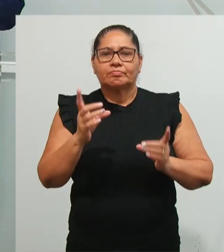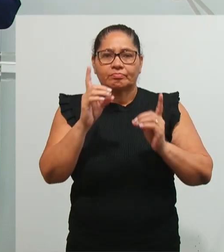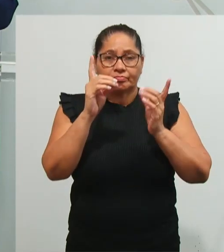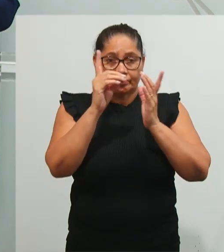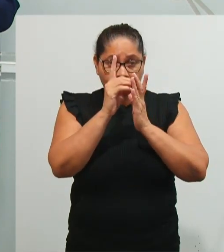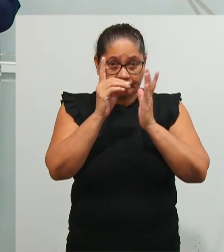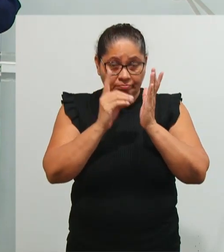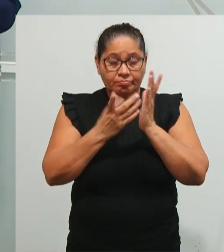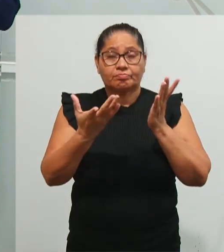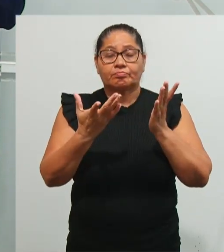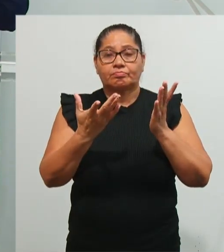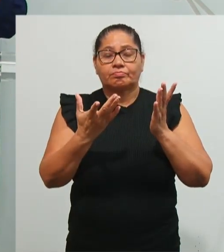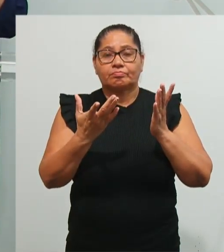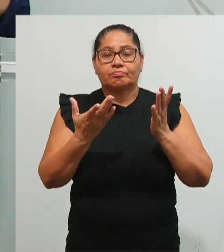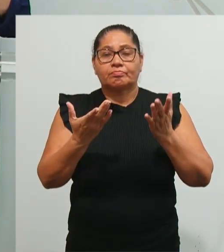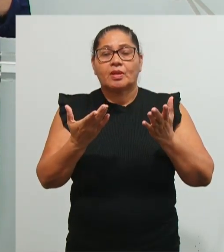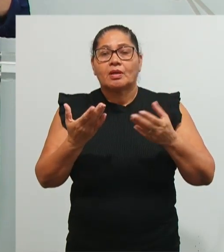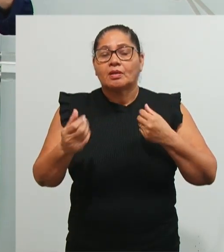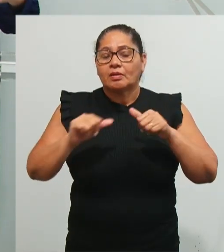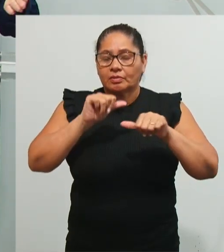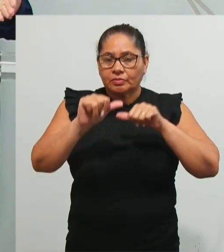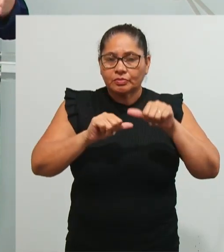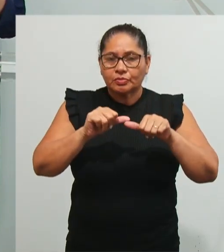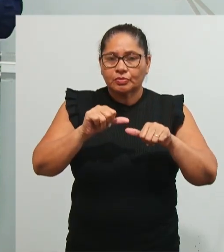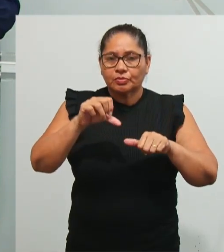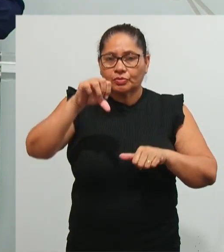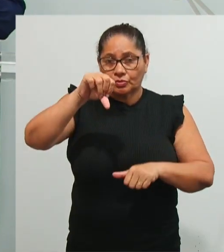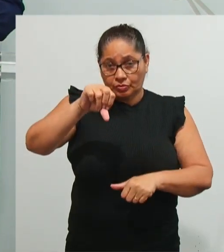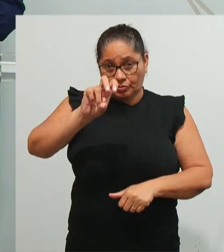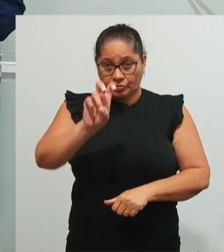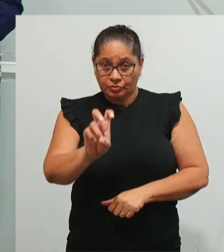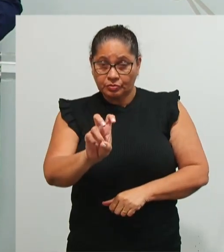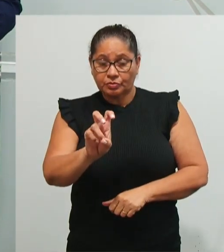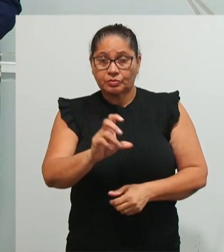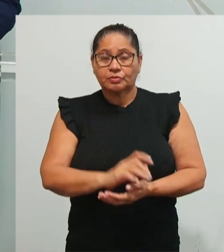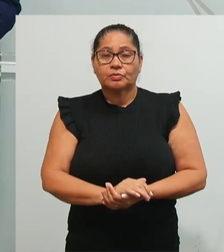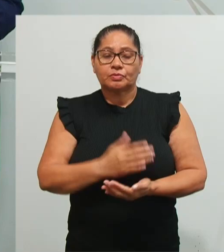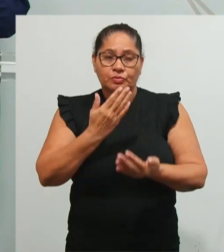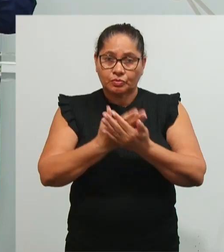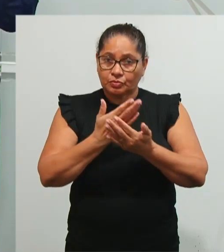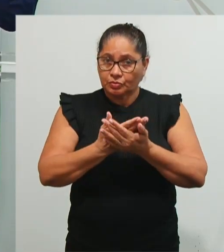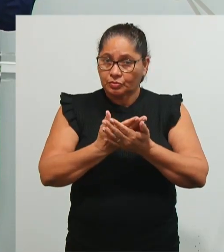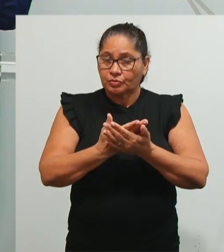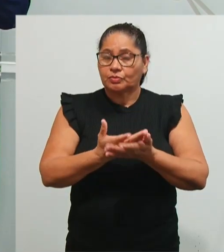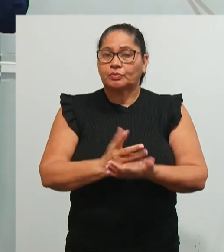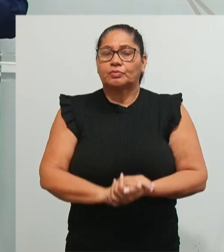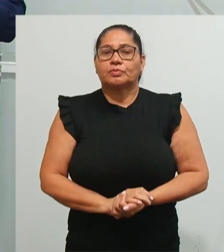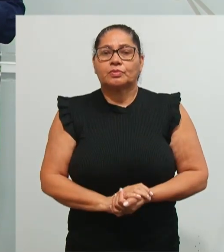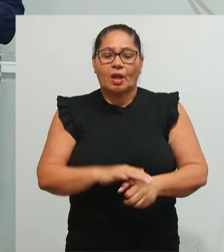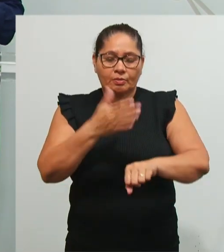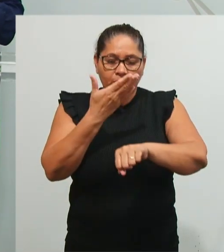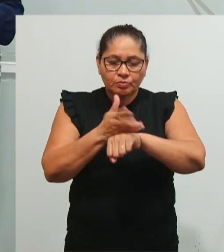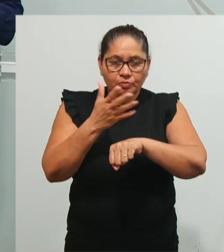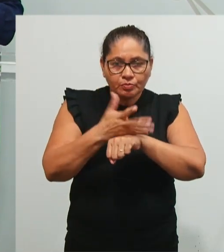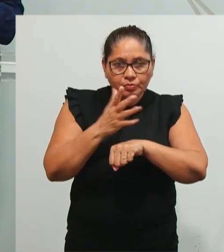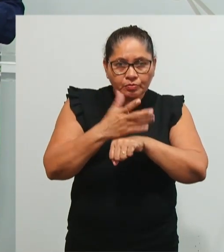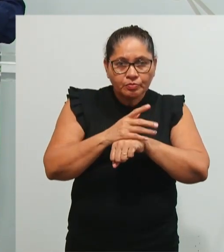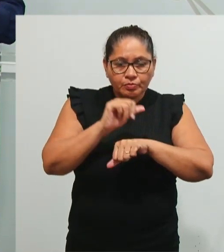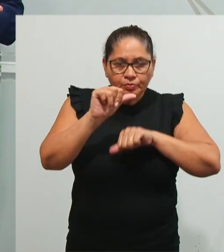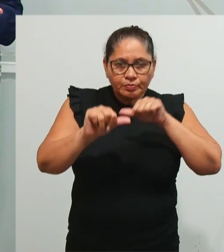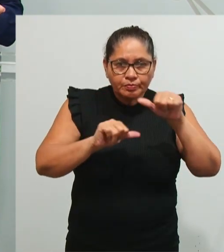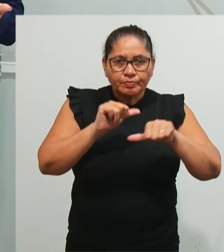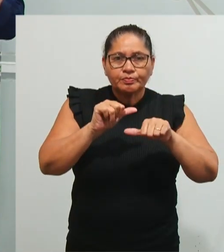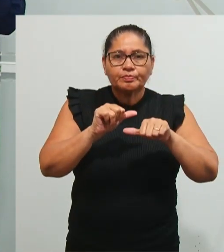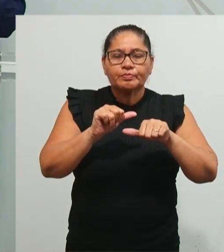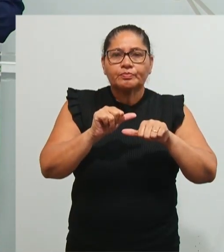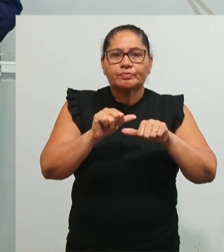mais gerencial. A partir dessa reforma de 95, que nós comentamos no começo da nossa aula, a gente vai ter ações práticas para essa mudança,